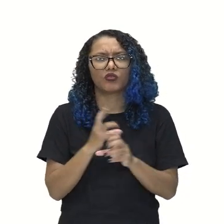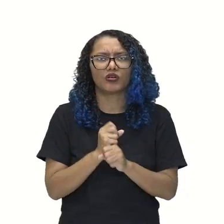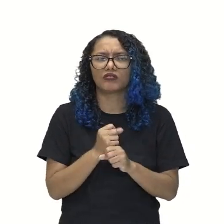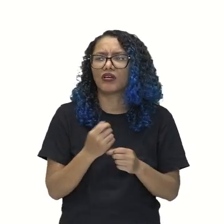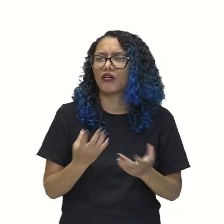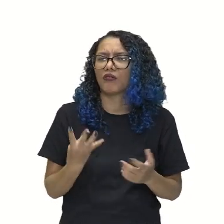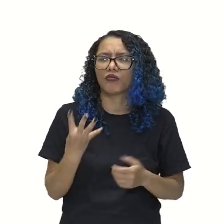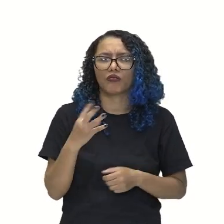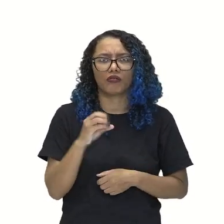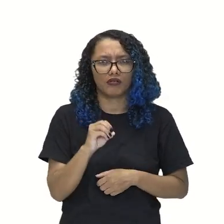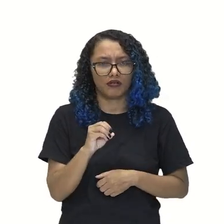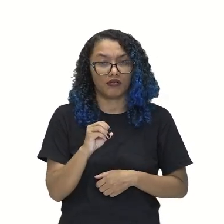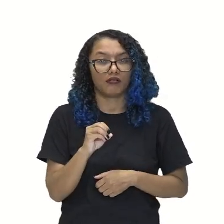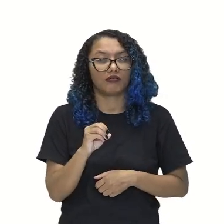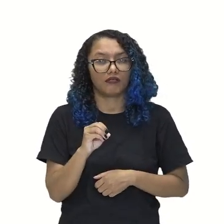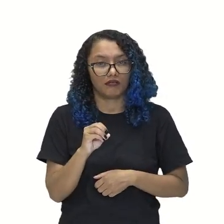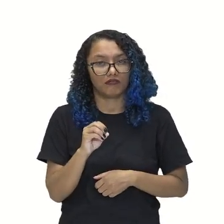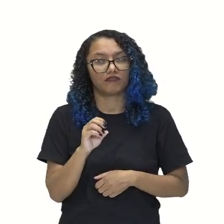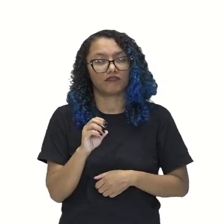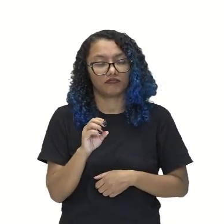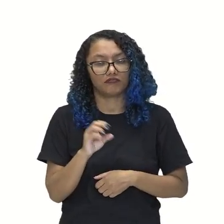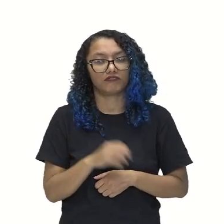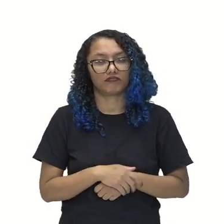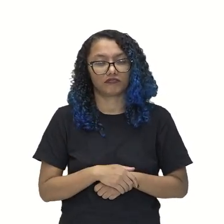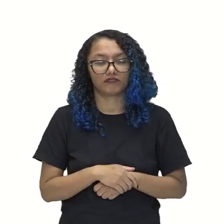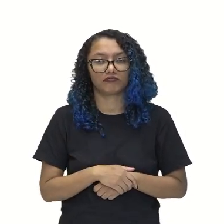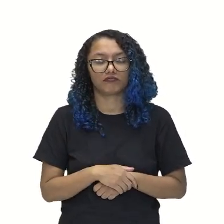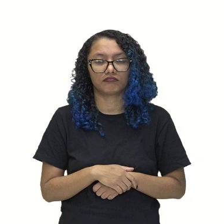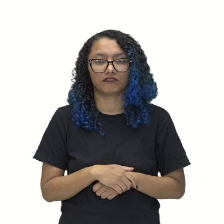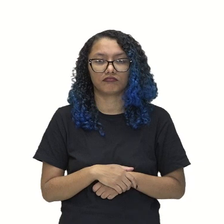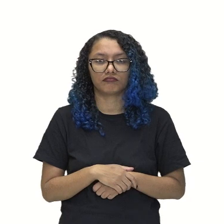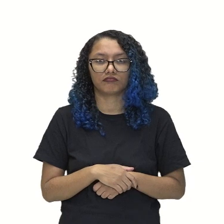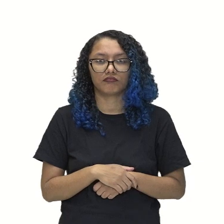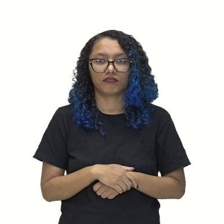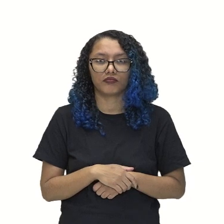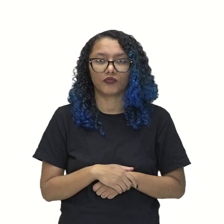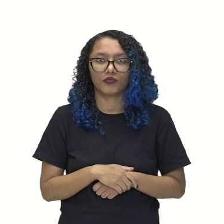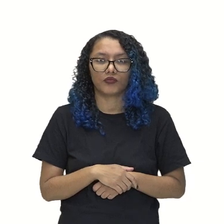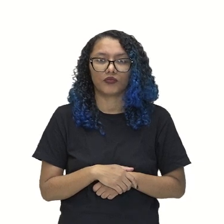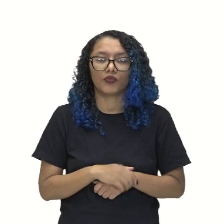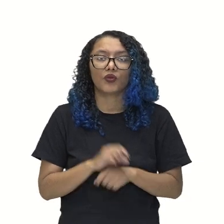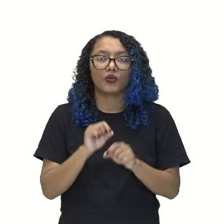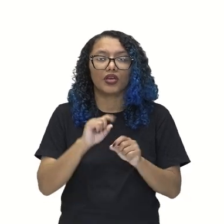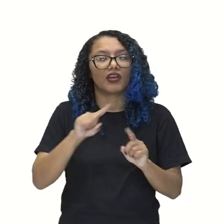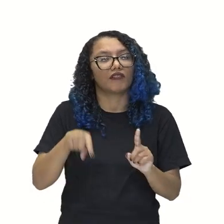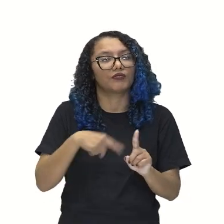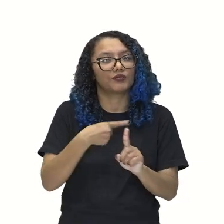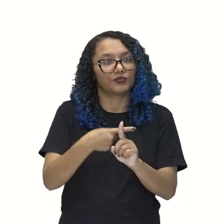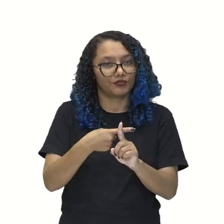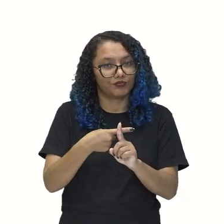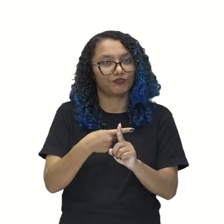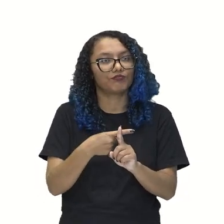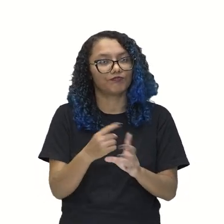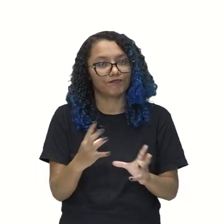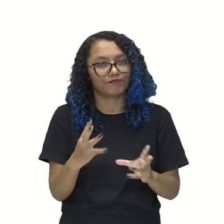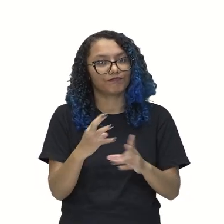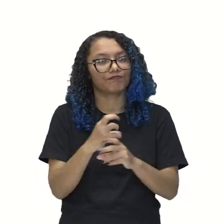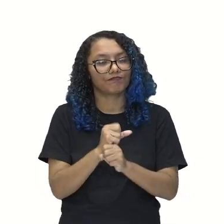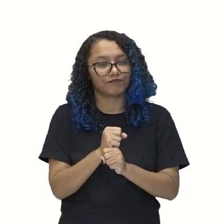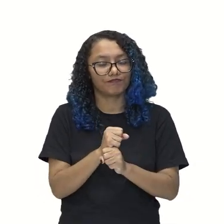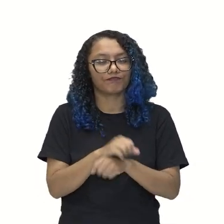então, total. Esse total nada mais é do que a soma. Então, lá vem, ó.